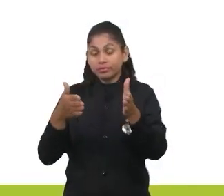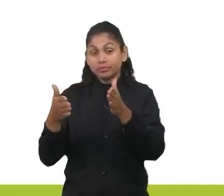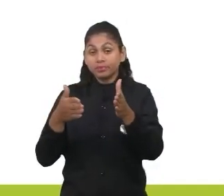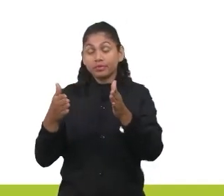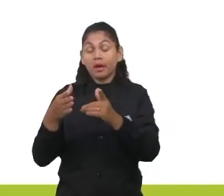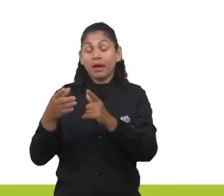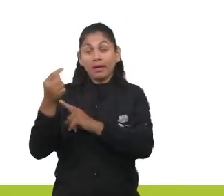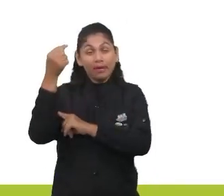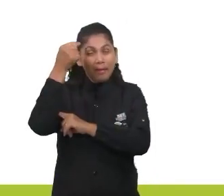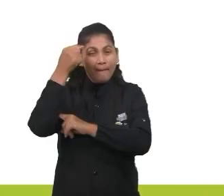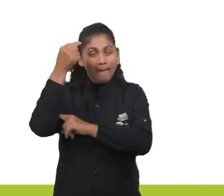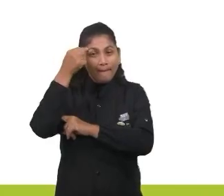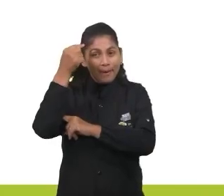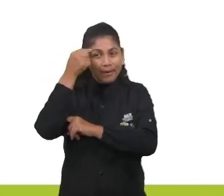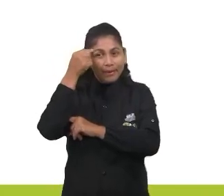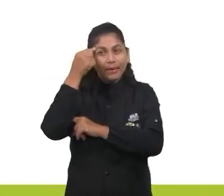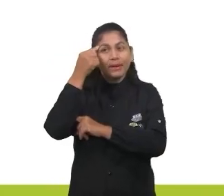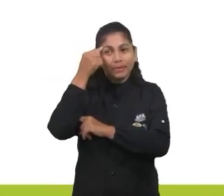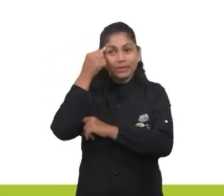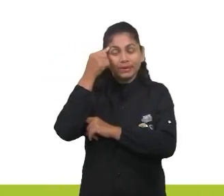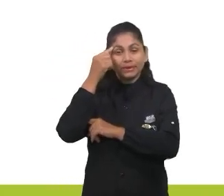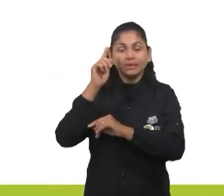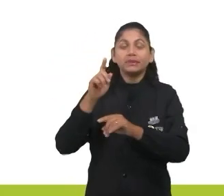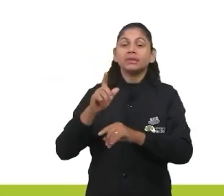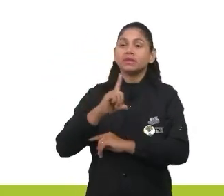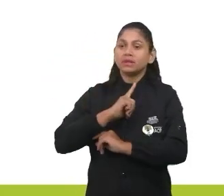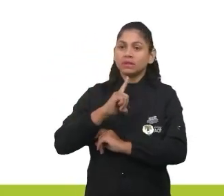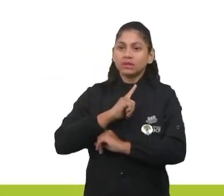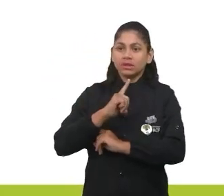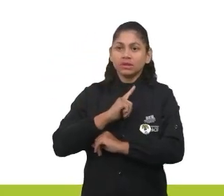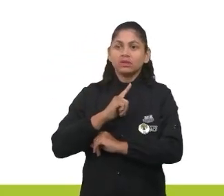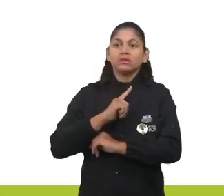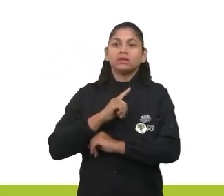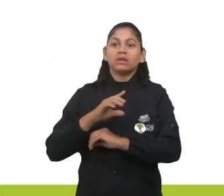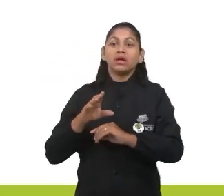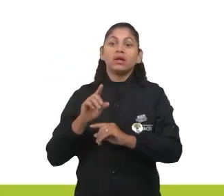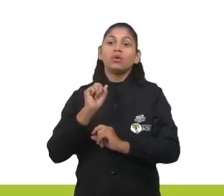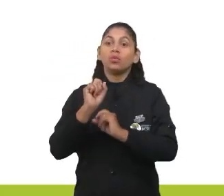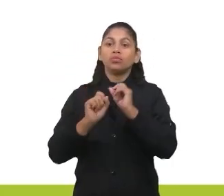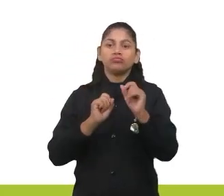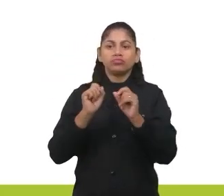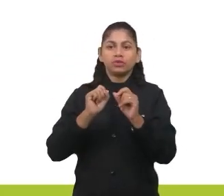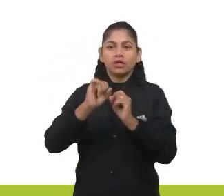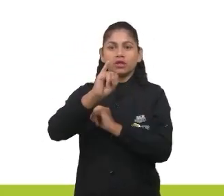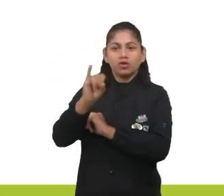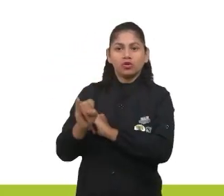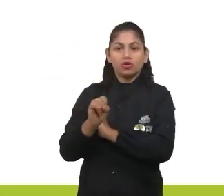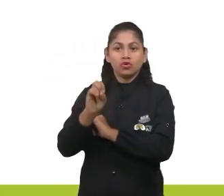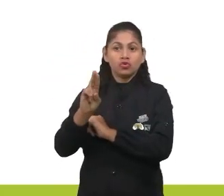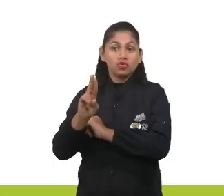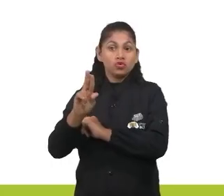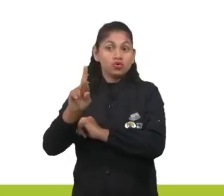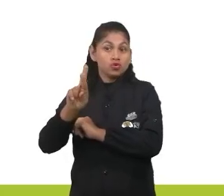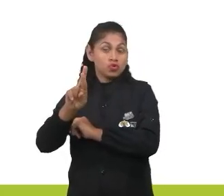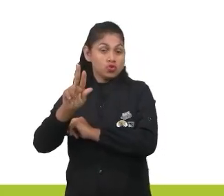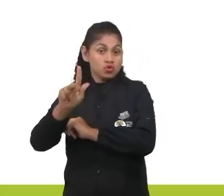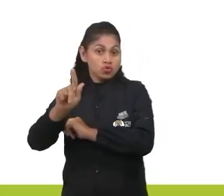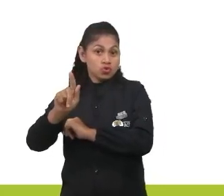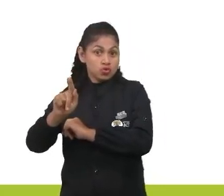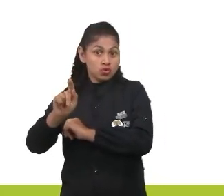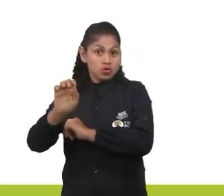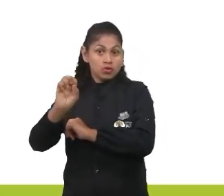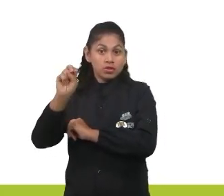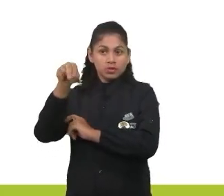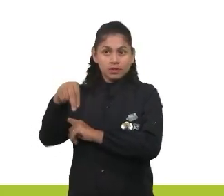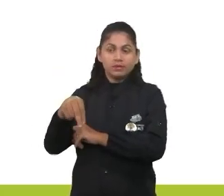vamos ter a figura de Jules Habermas, que está agora com 95 anos. Então, ele formulou a teoria do